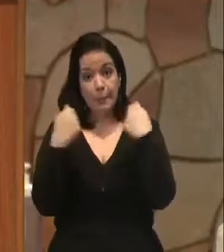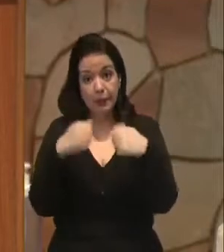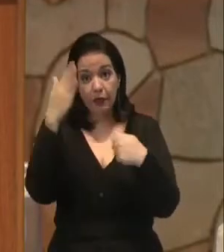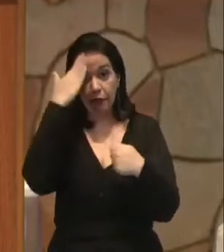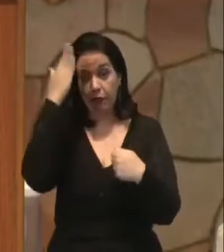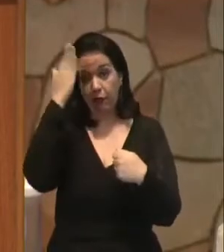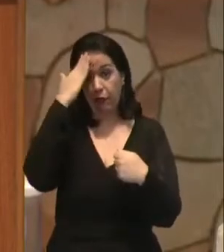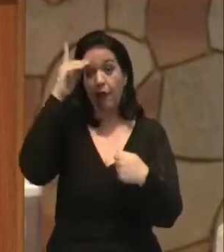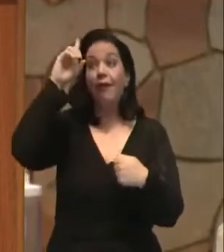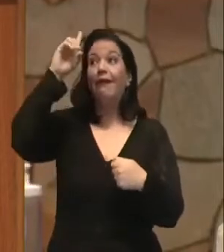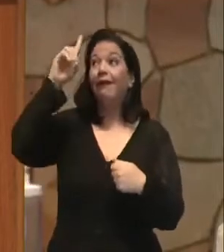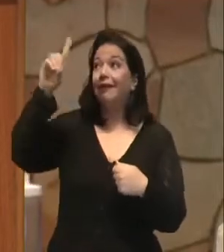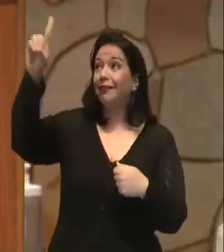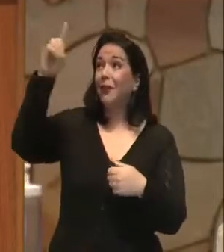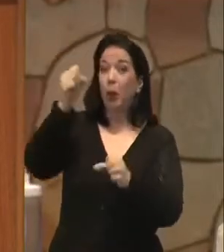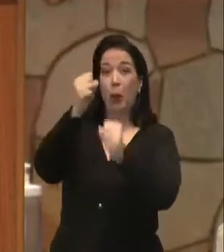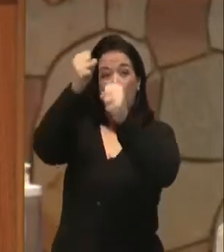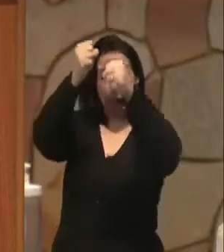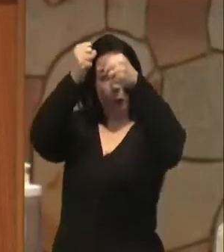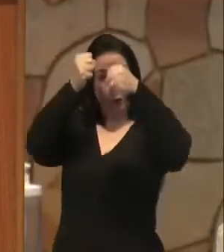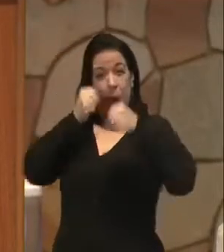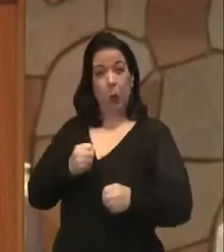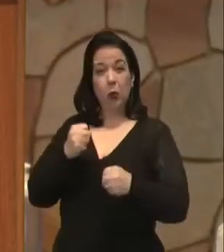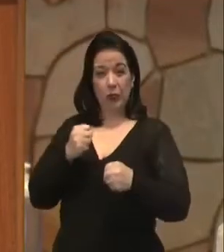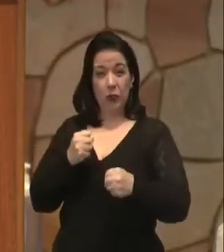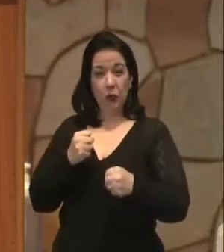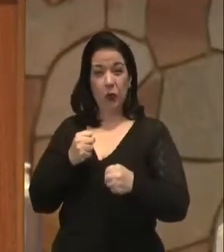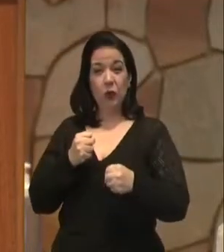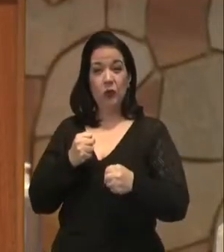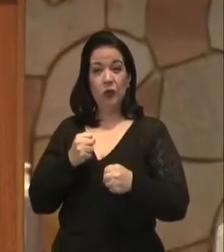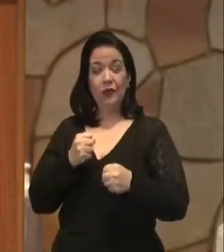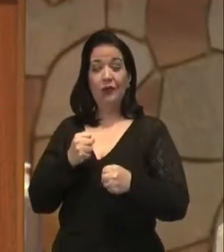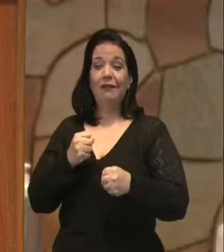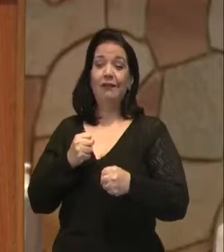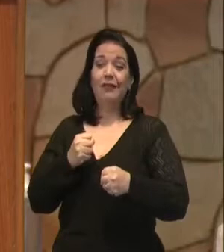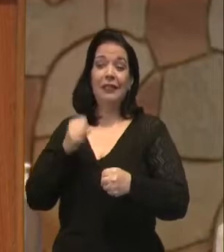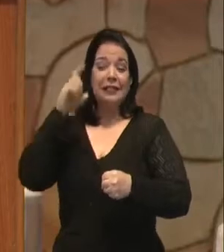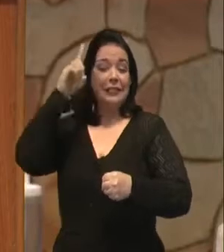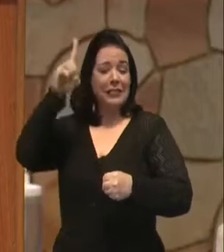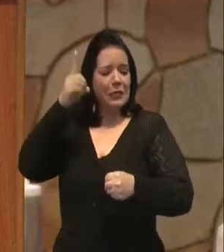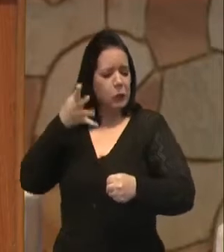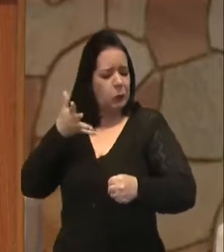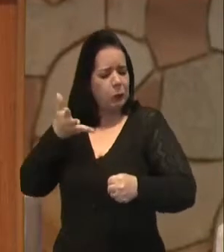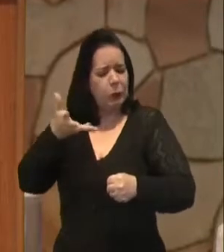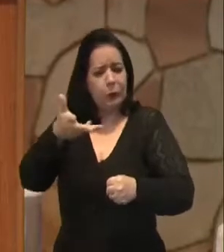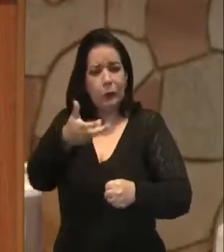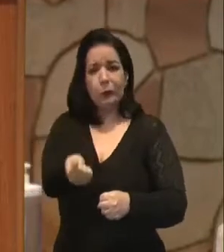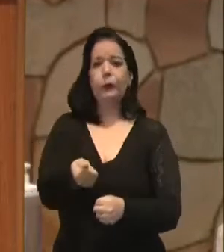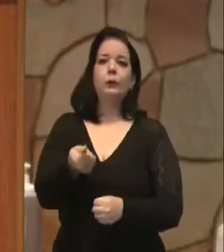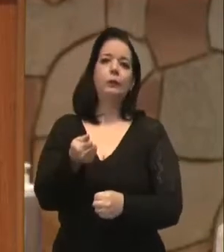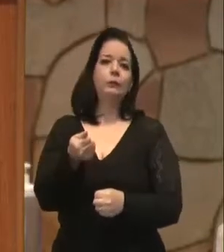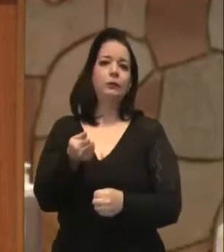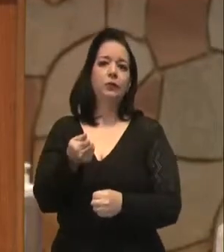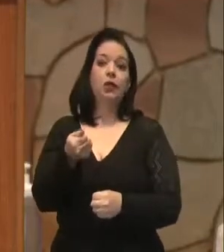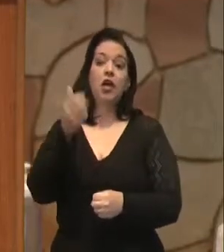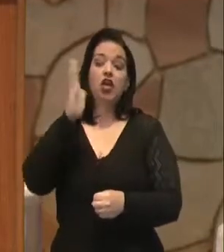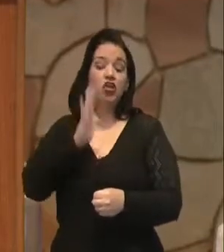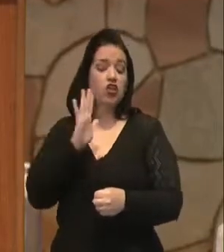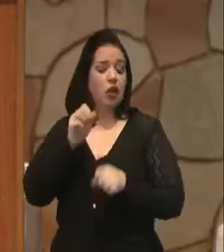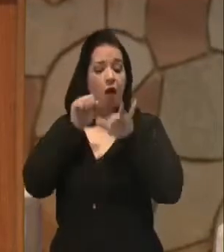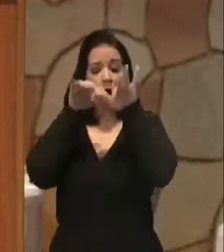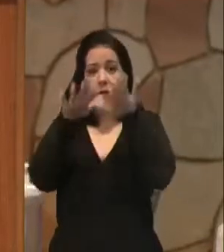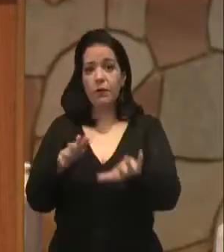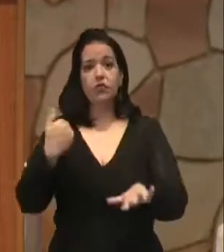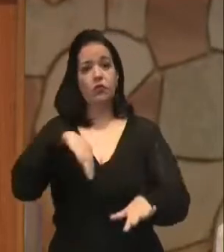seu poder, a sua riqueza, a sua pessoa. Paulo já